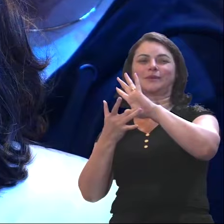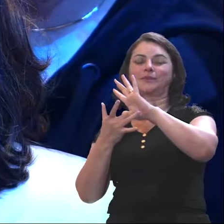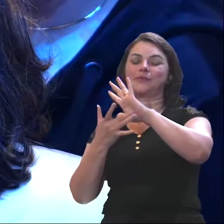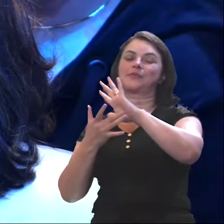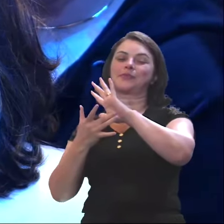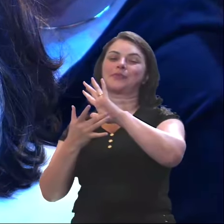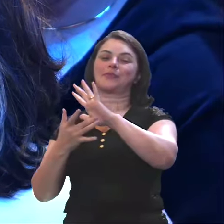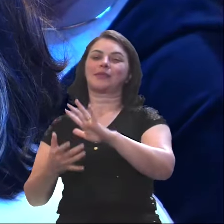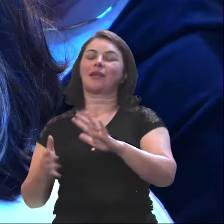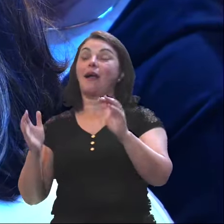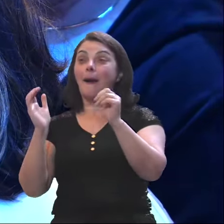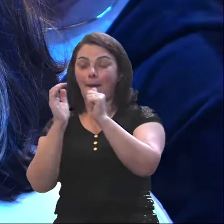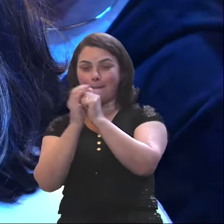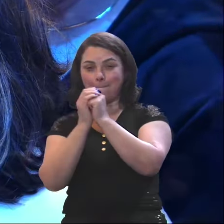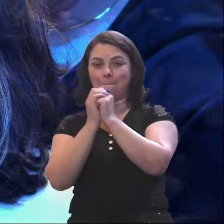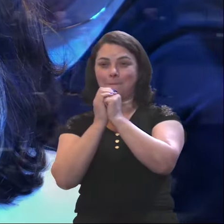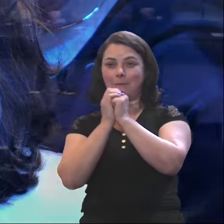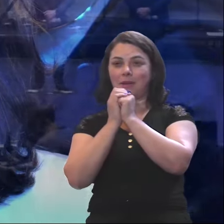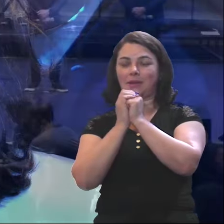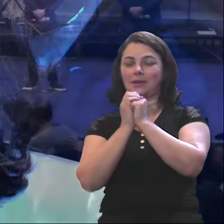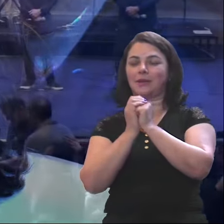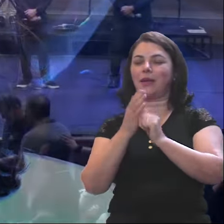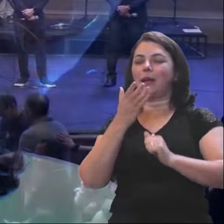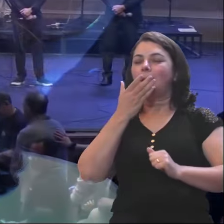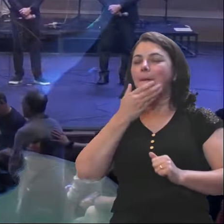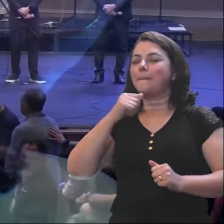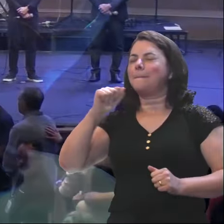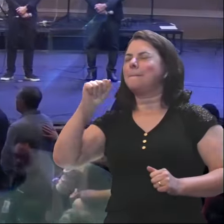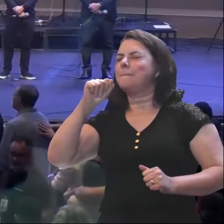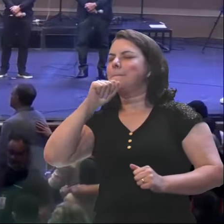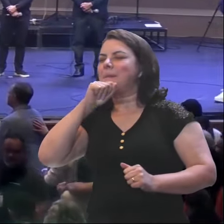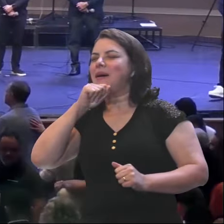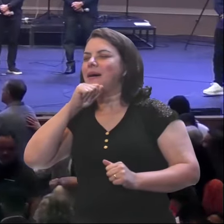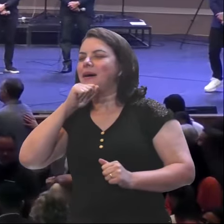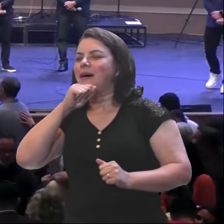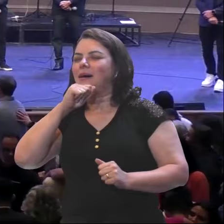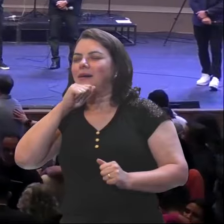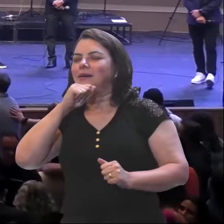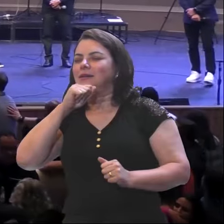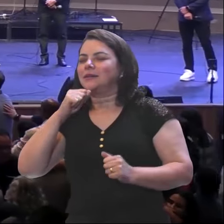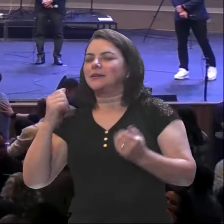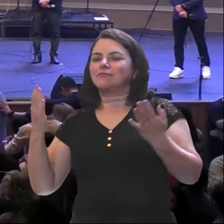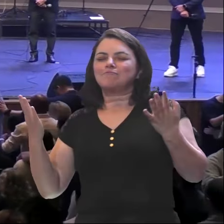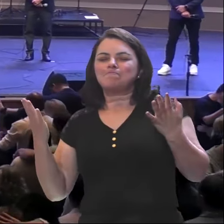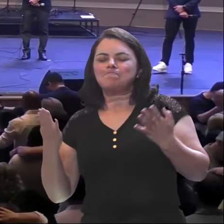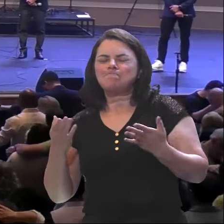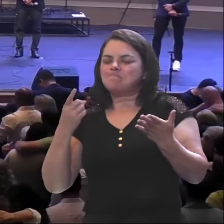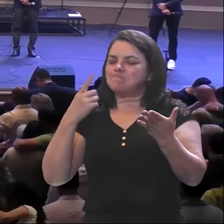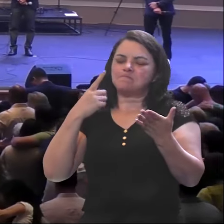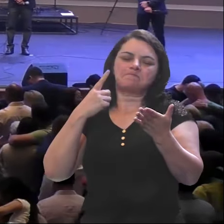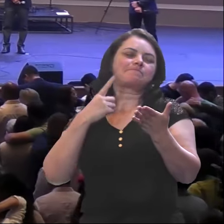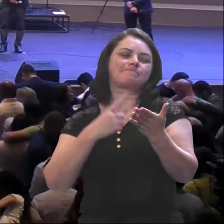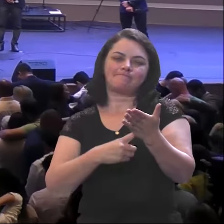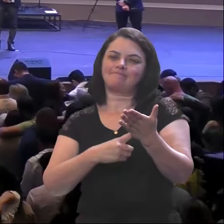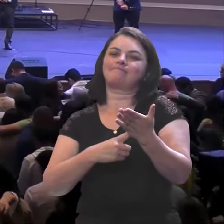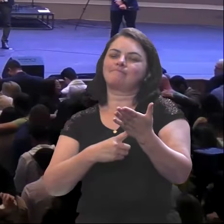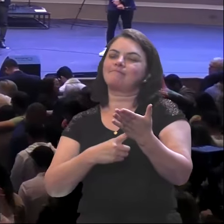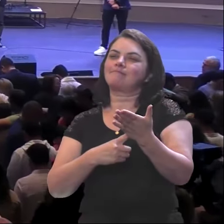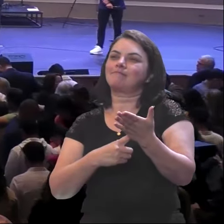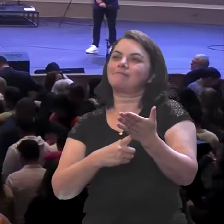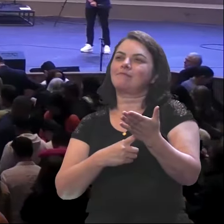Jesus. Amém. Deixa eu orar por você. Pai, sela agora este compromisso que os meus irmãos estão fazendo com o